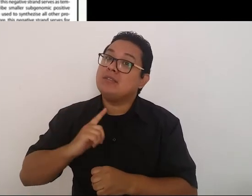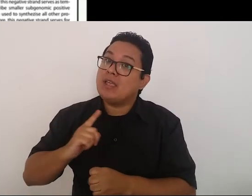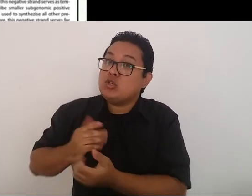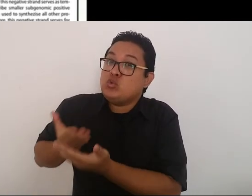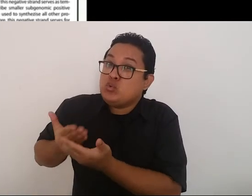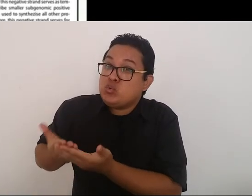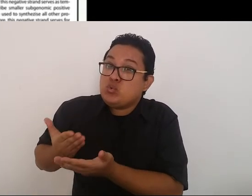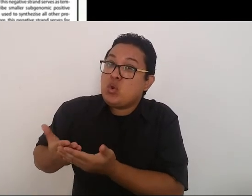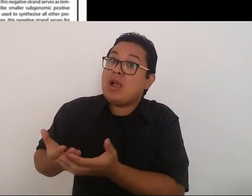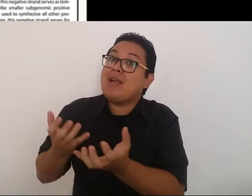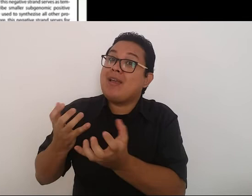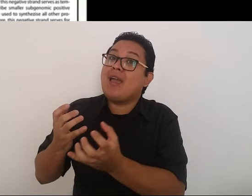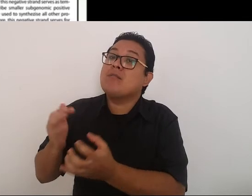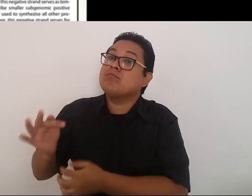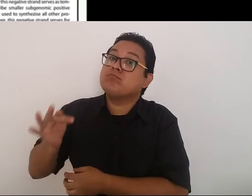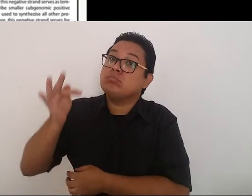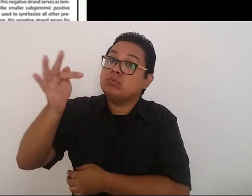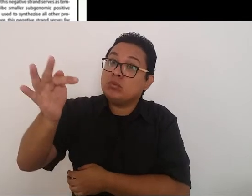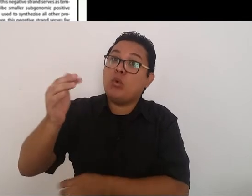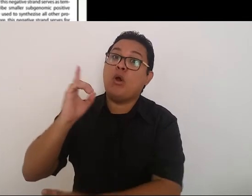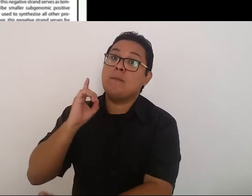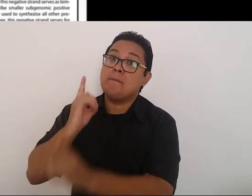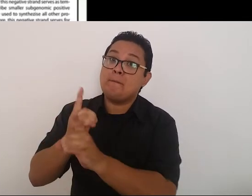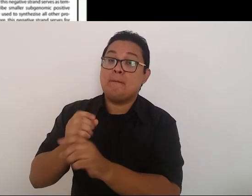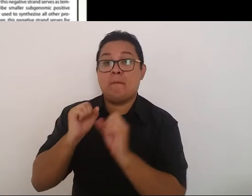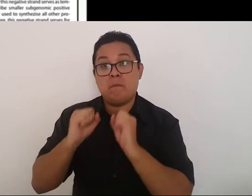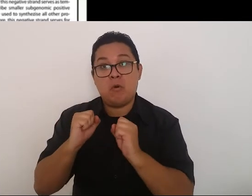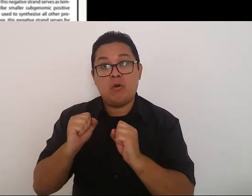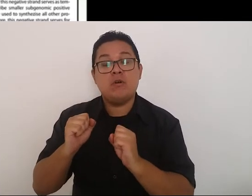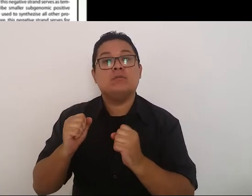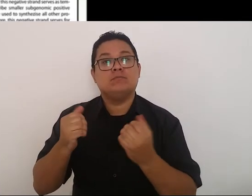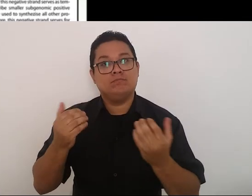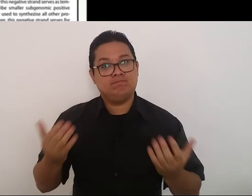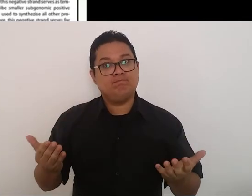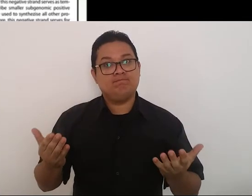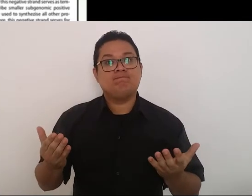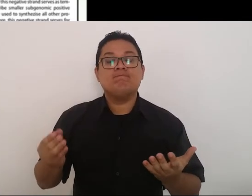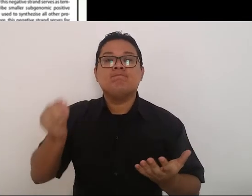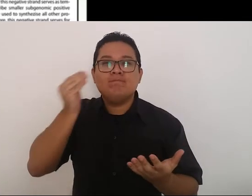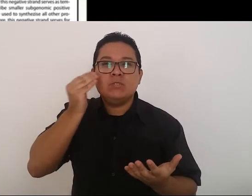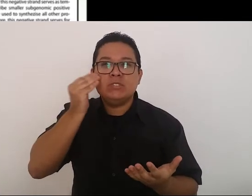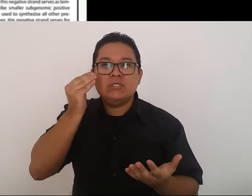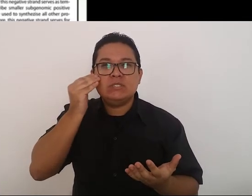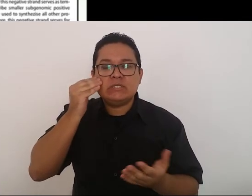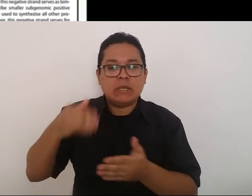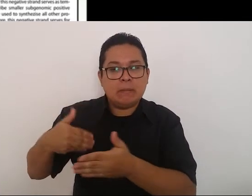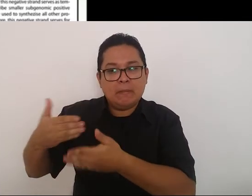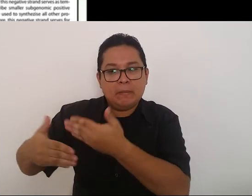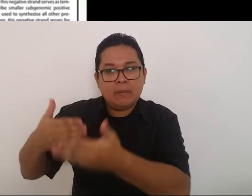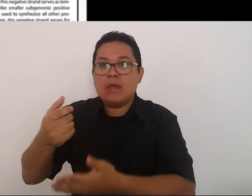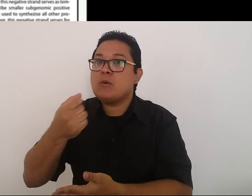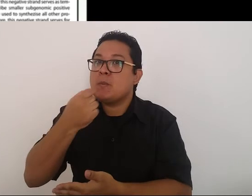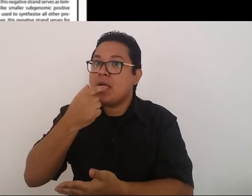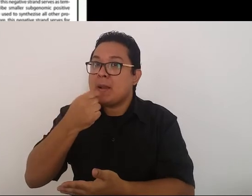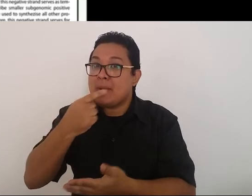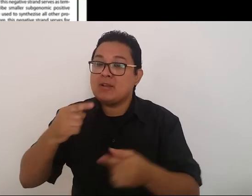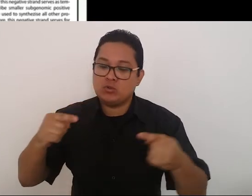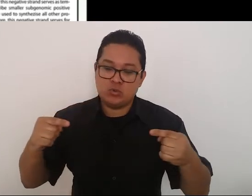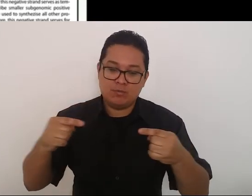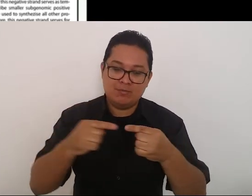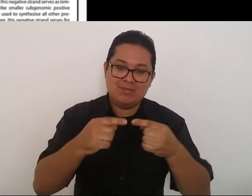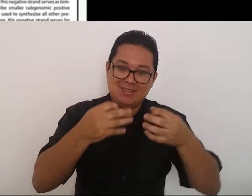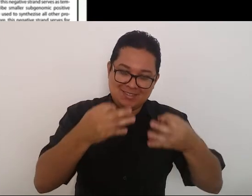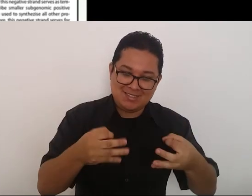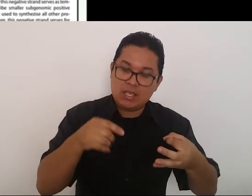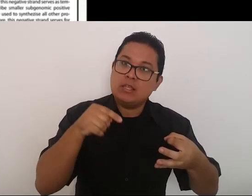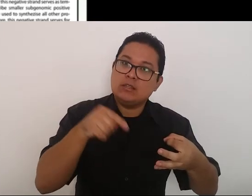E isso aí é um dos que estão lá no coquetel. Para o coronavírus não temos. Estão sendo tentados desenvolver medicamentos